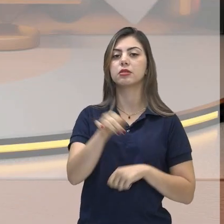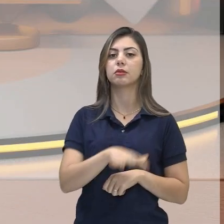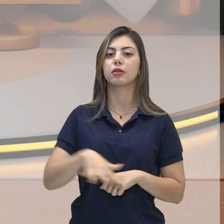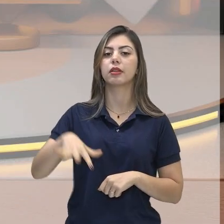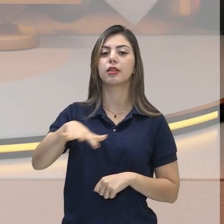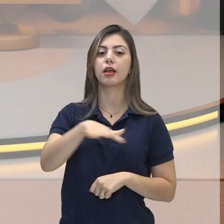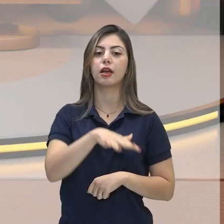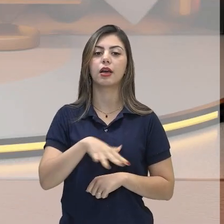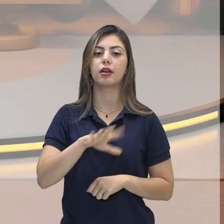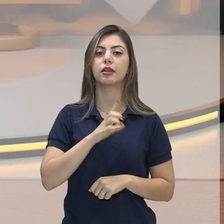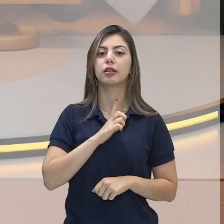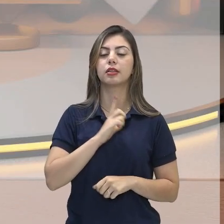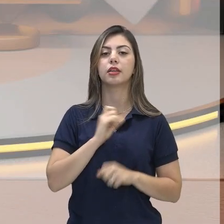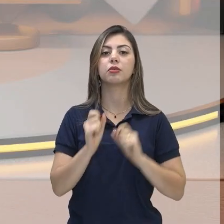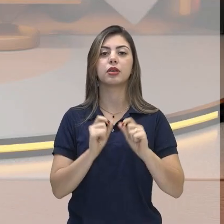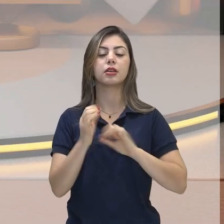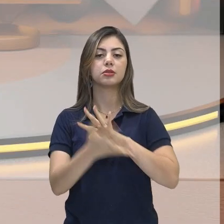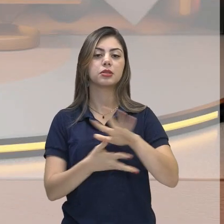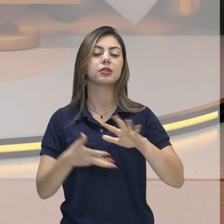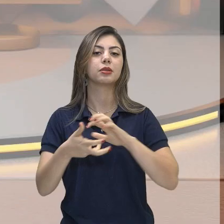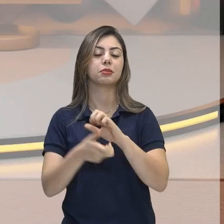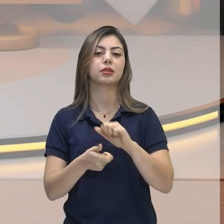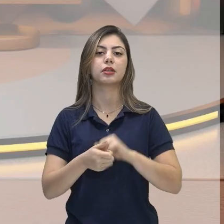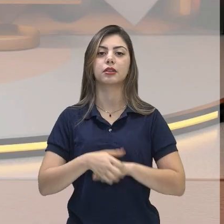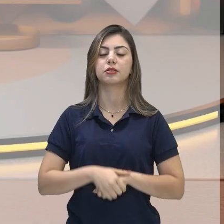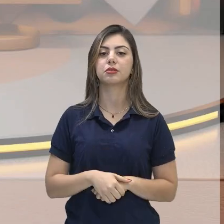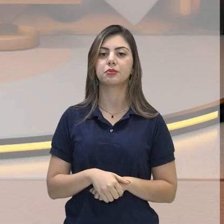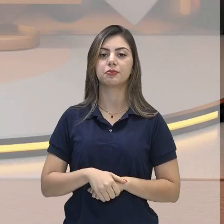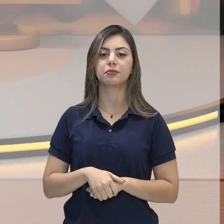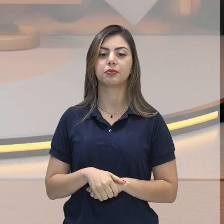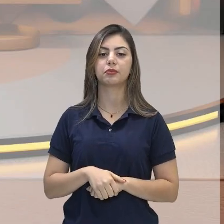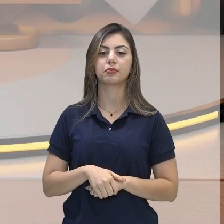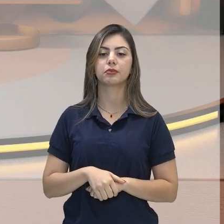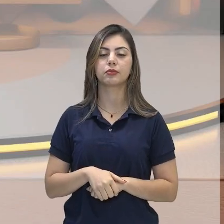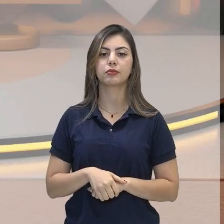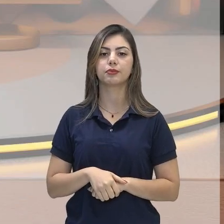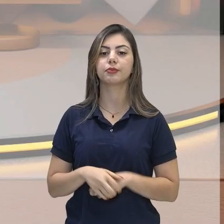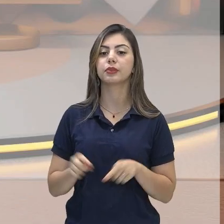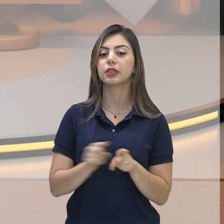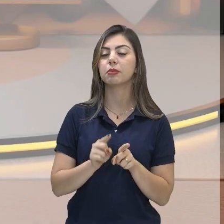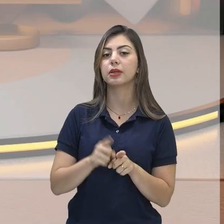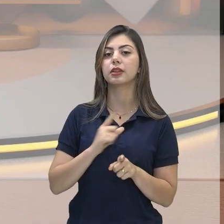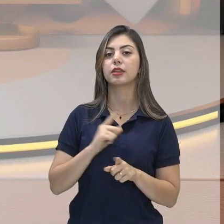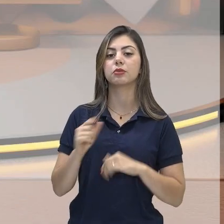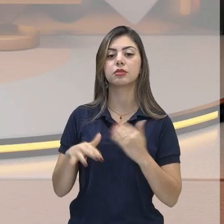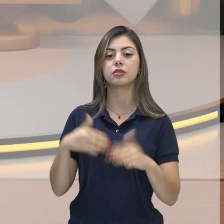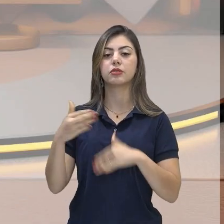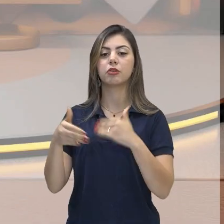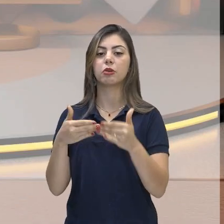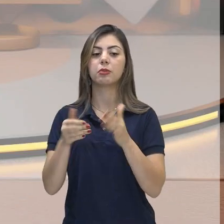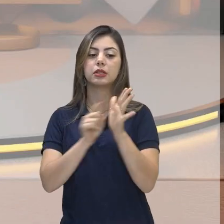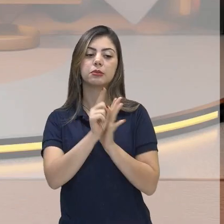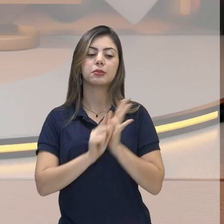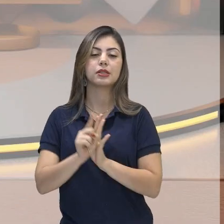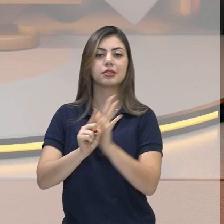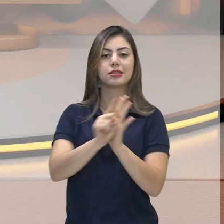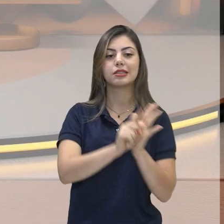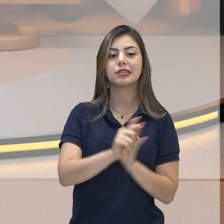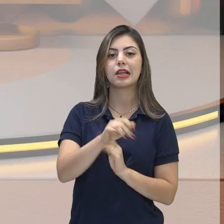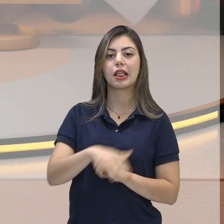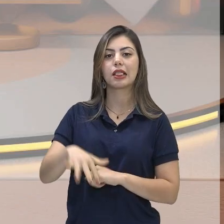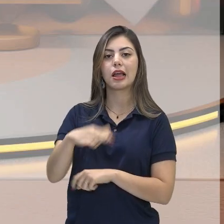das unidades de uso sustentável, por exemplo. E, por fim, temos ainda o desenvolvimento de pesquisas científicas